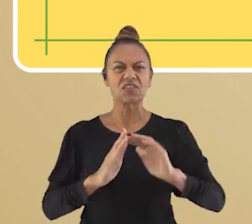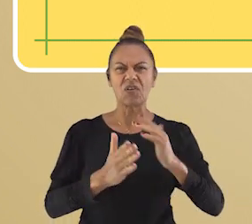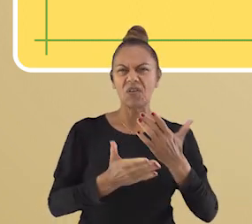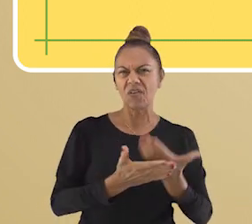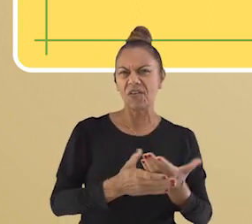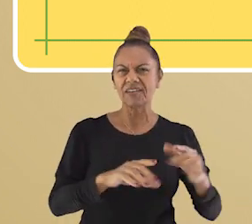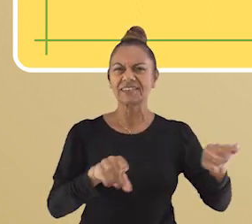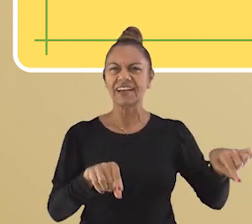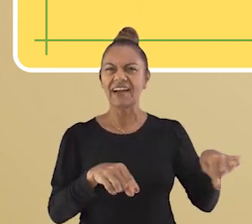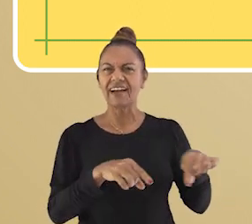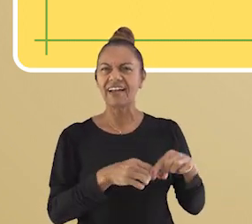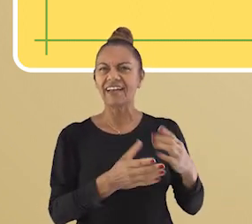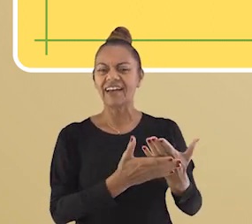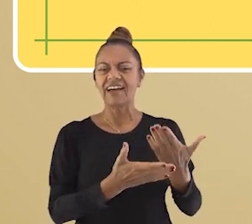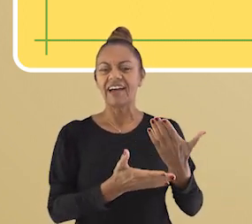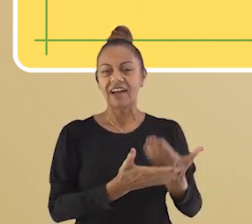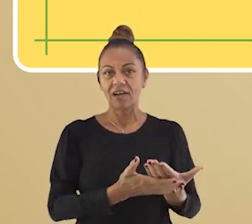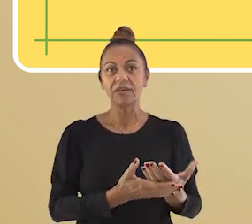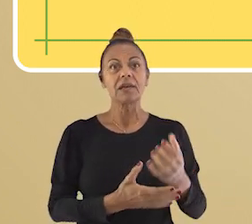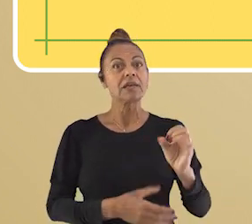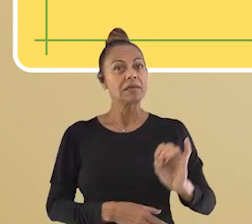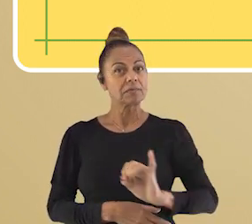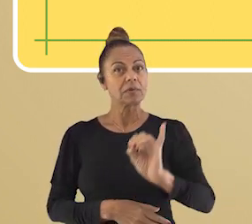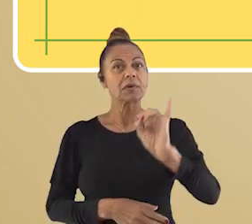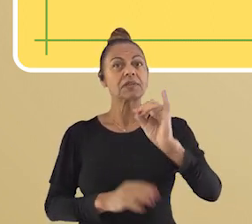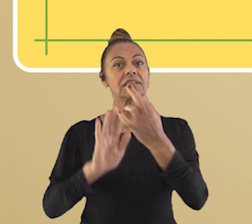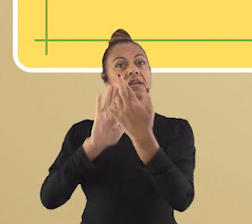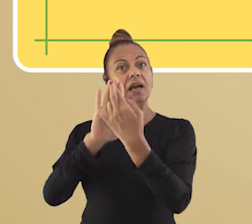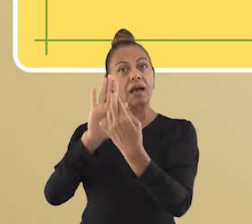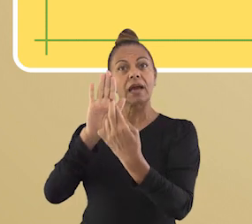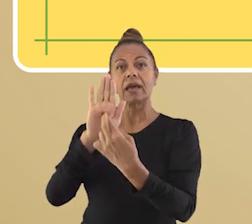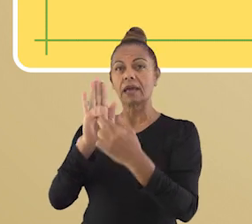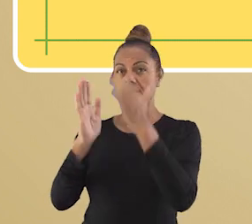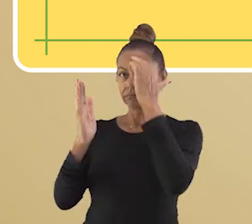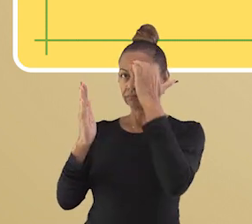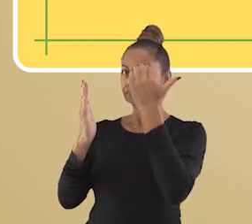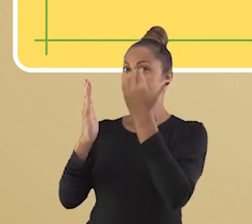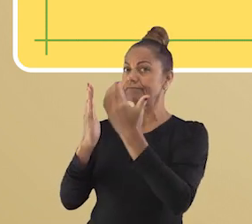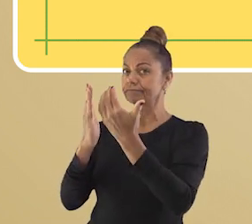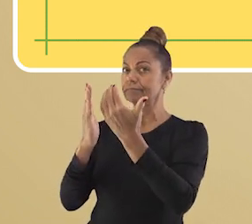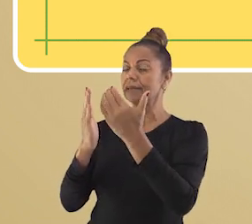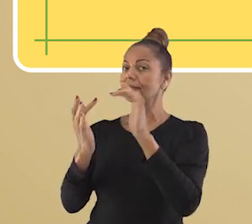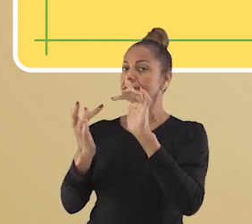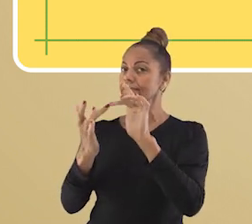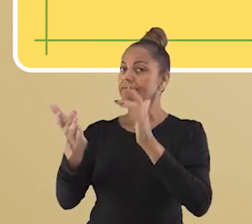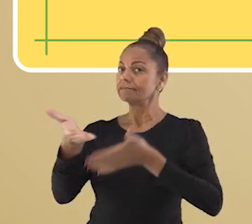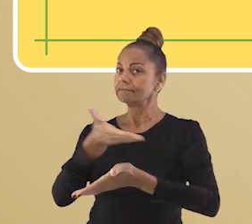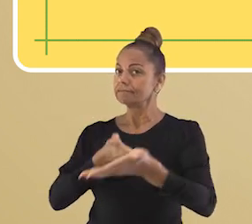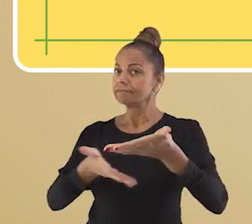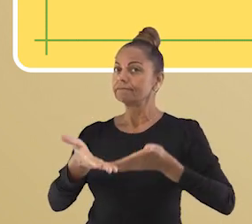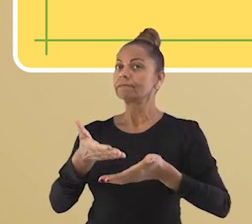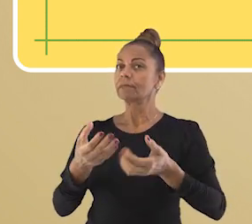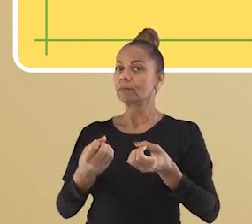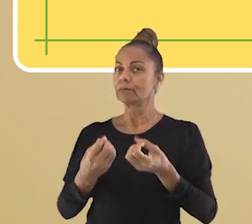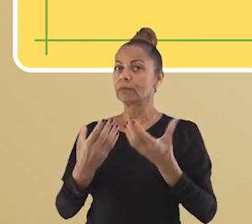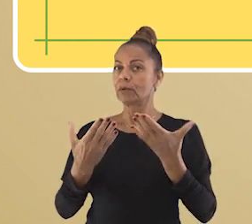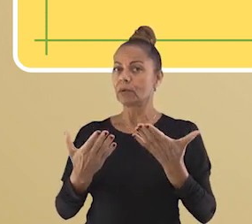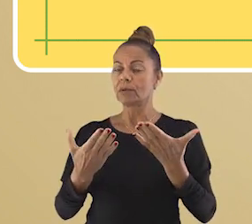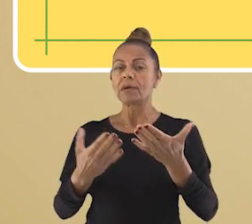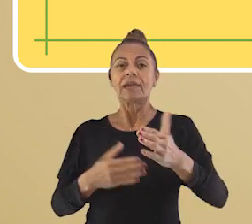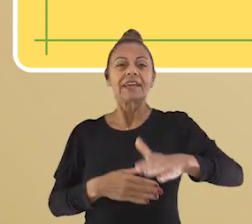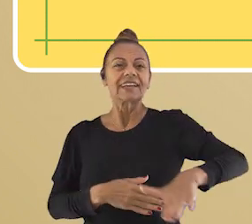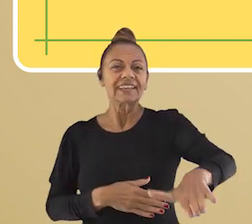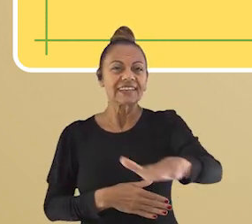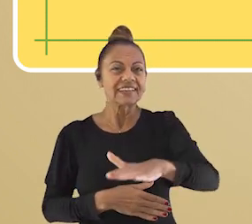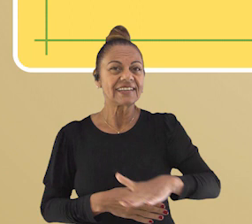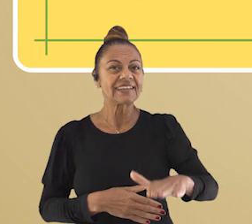compreender a necessidade e a importância das regras para um bom convívio social. Crianças, não se esqueçam de pedir a